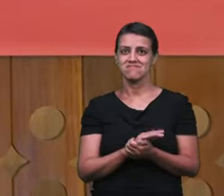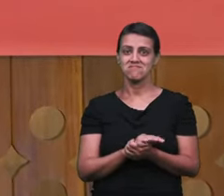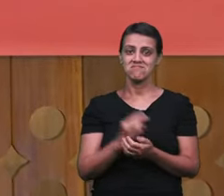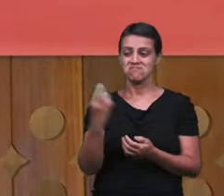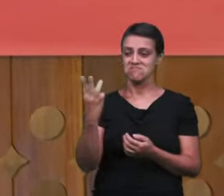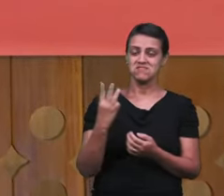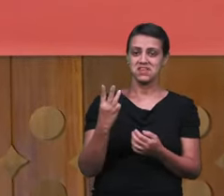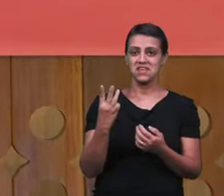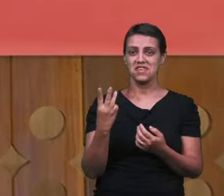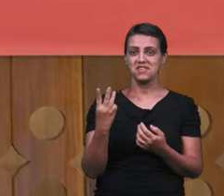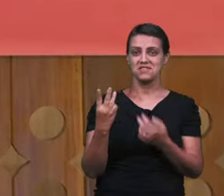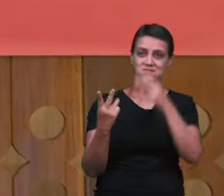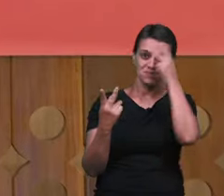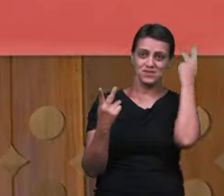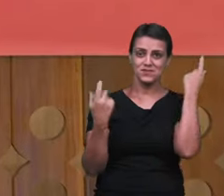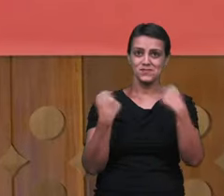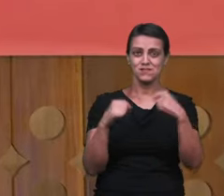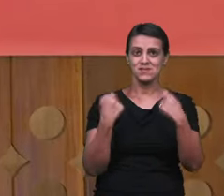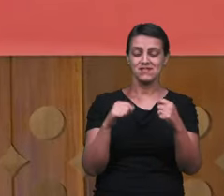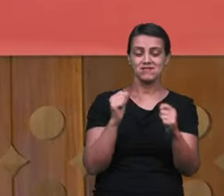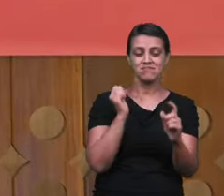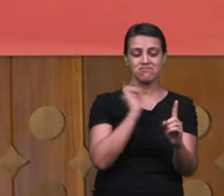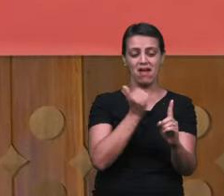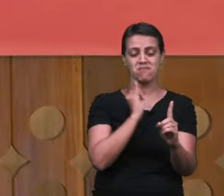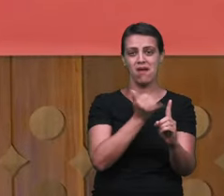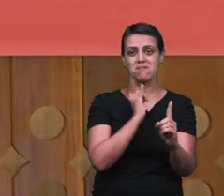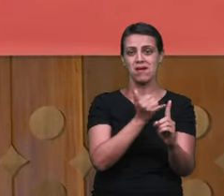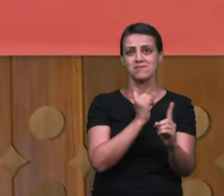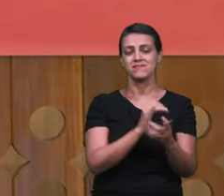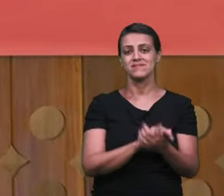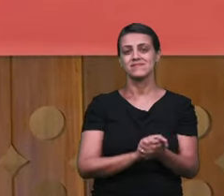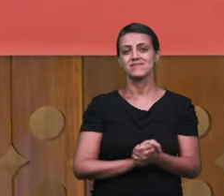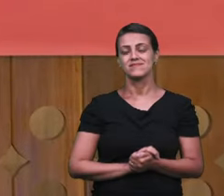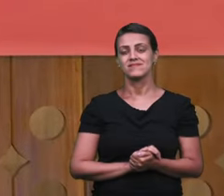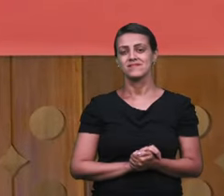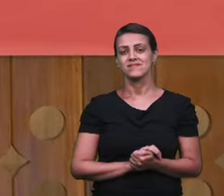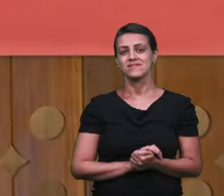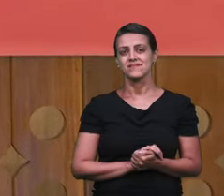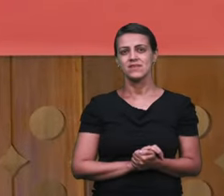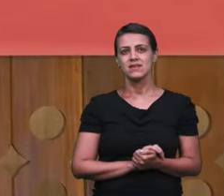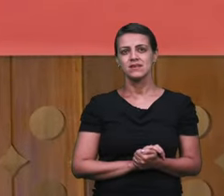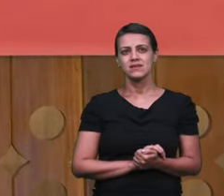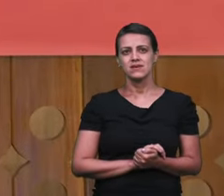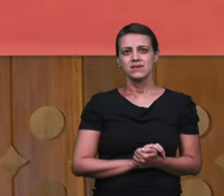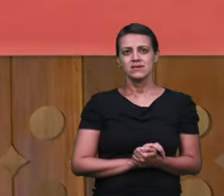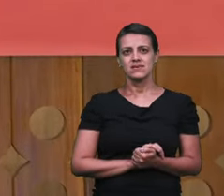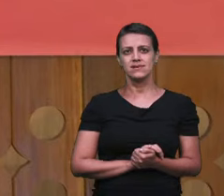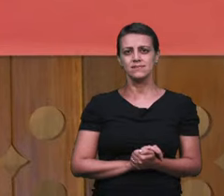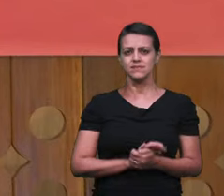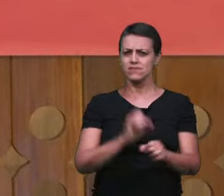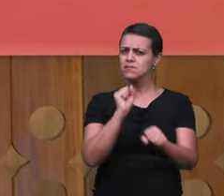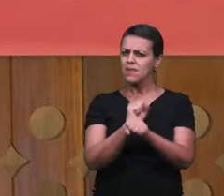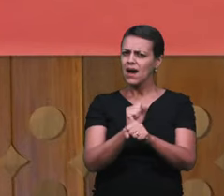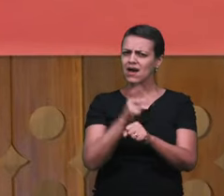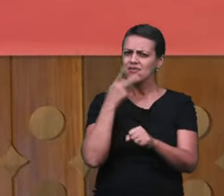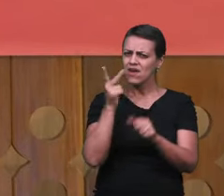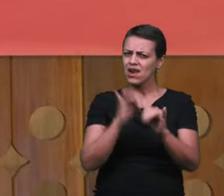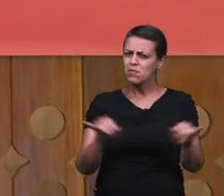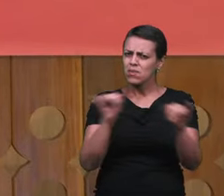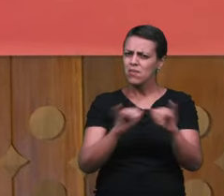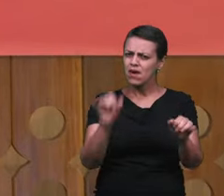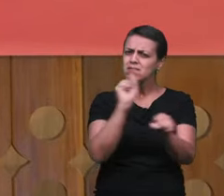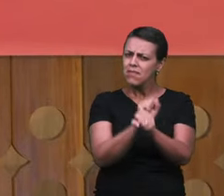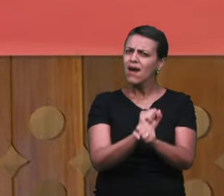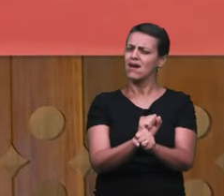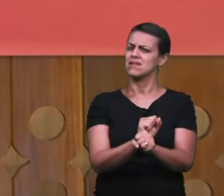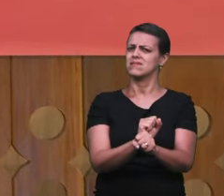meio para ouvir lá. Mas depois começar a falar bobagem. Tá? Meus irmãos, temos que parar com essas tolices, está bem?